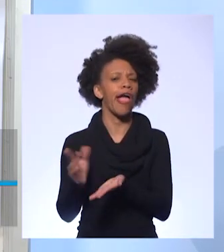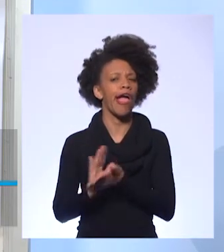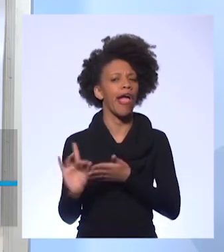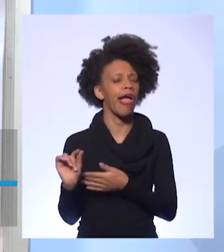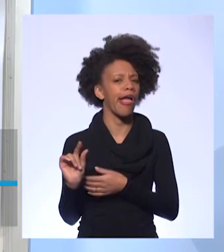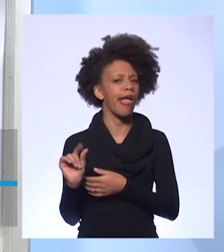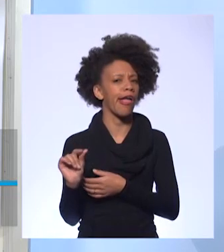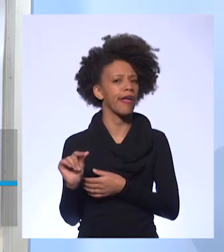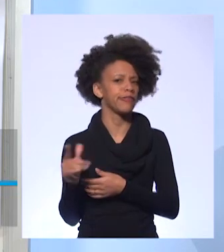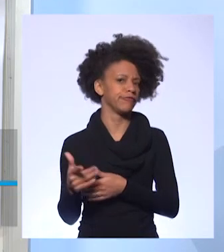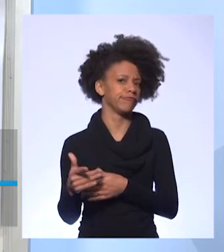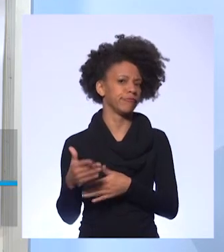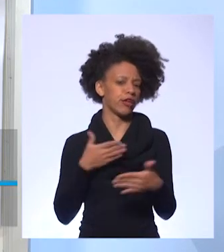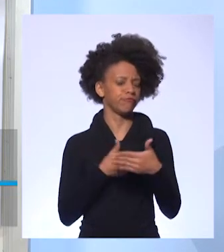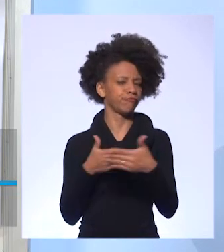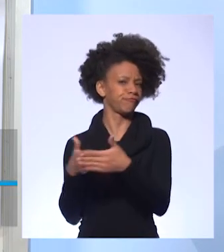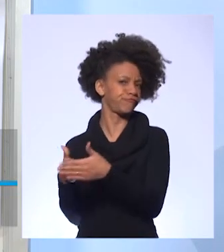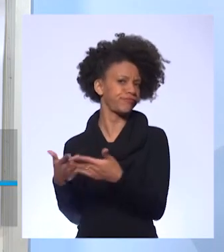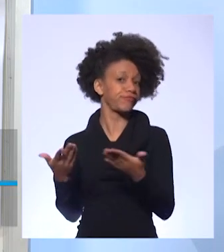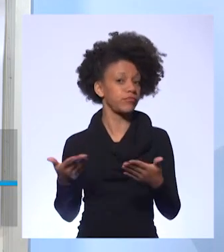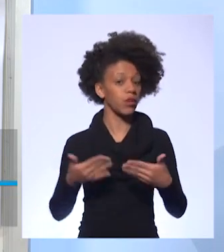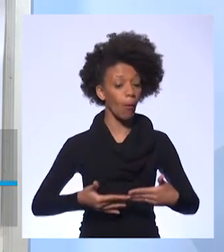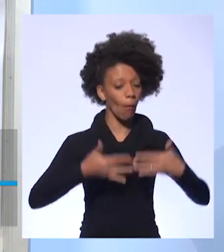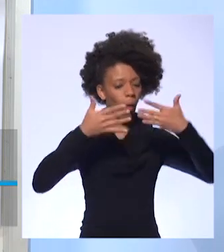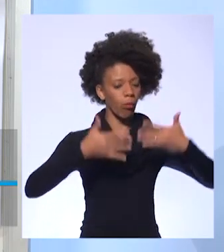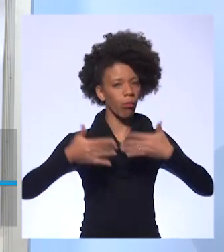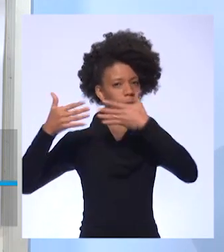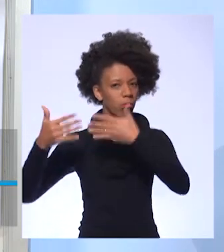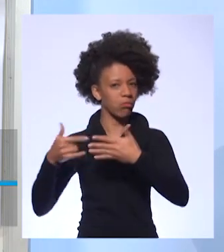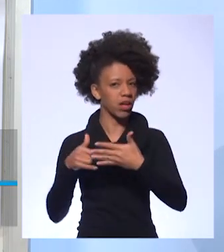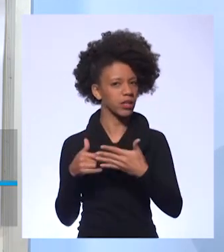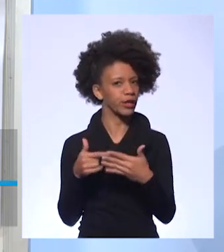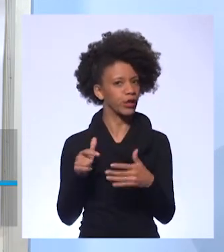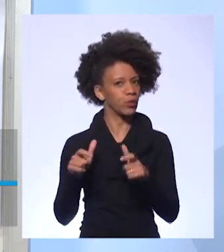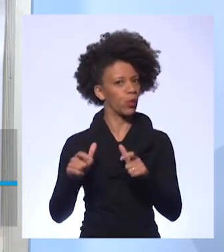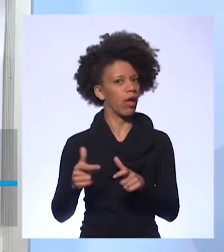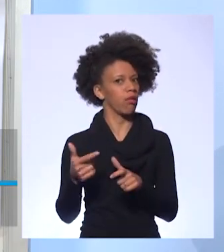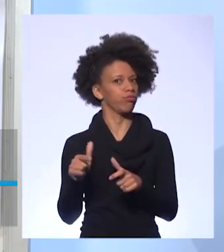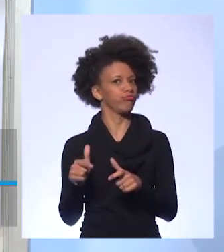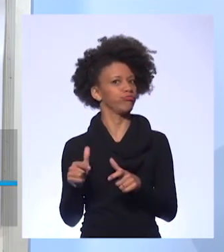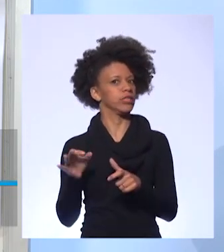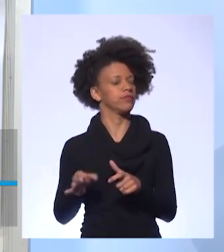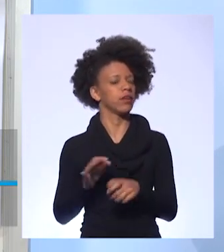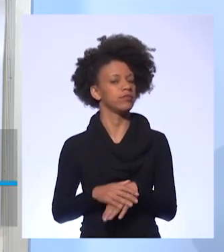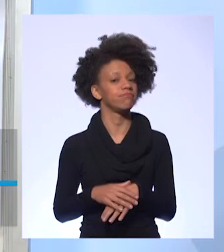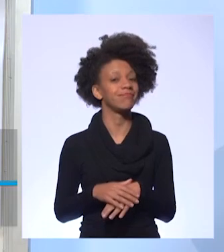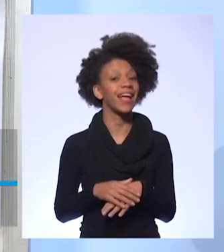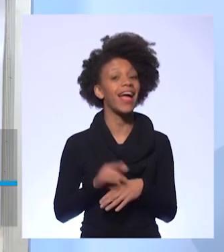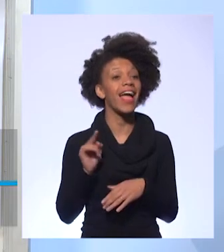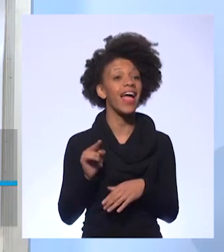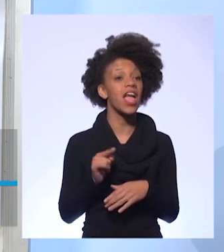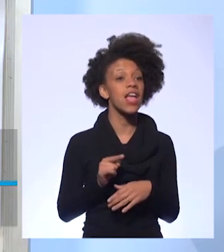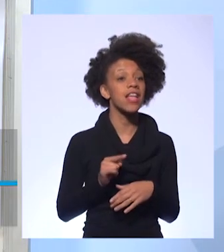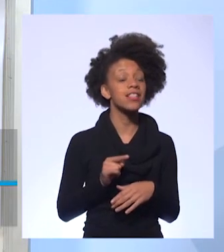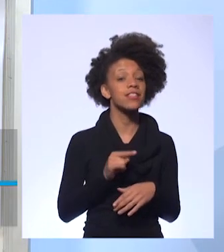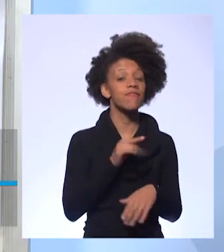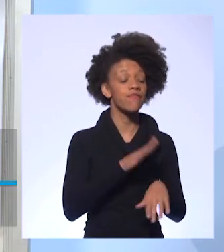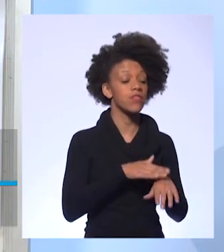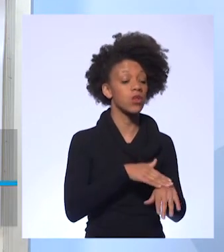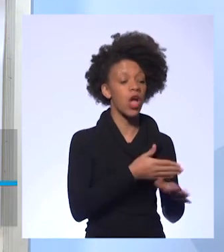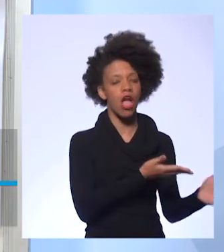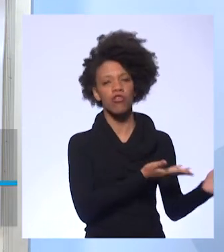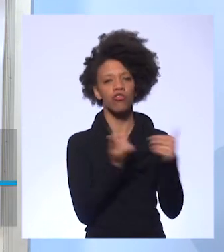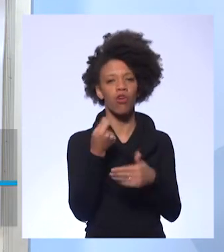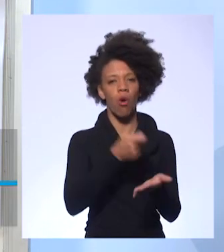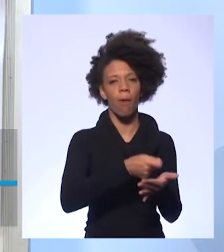econômicas e de fronteiras Fronteira dessas Quem nem eram tão bem definidas não eles colocavam escravos